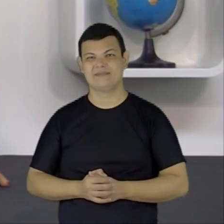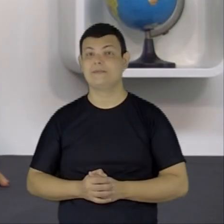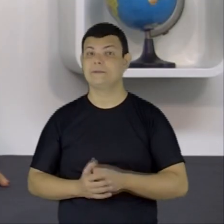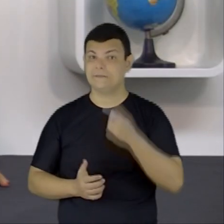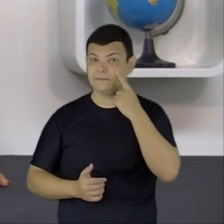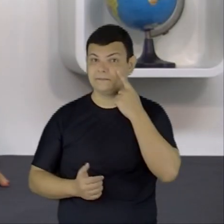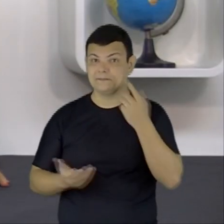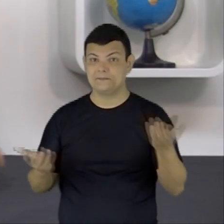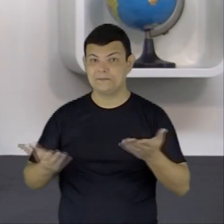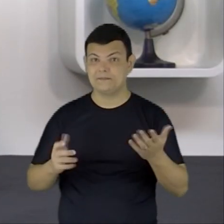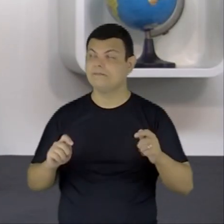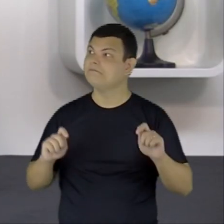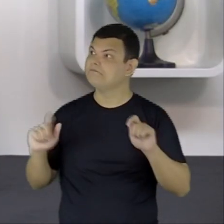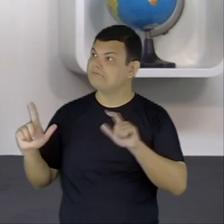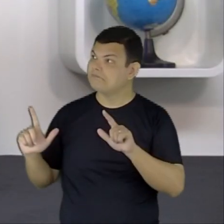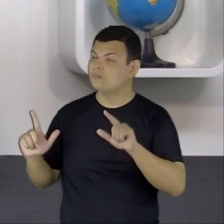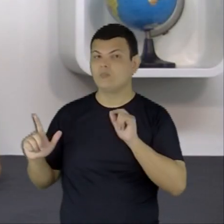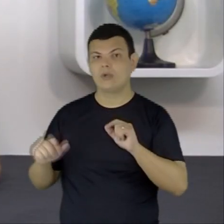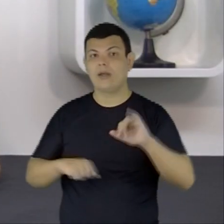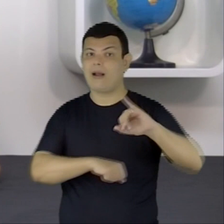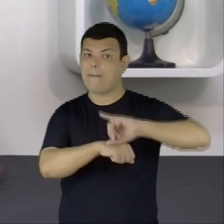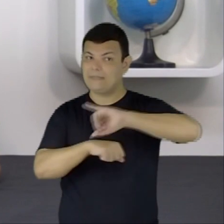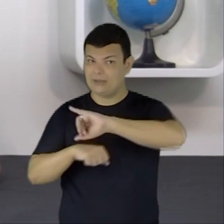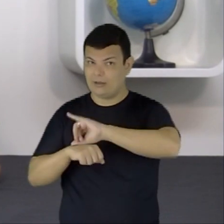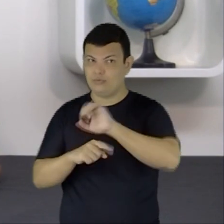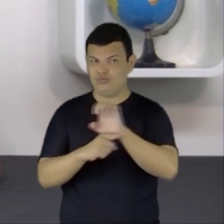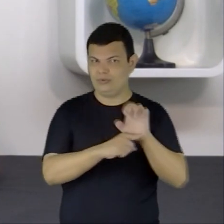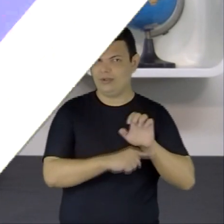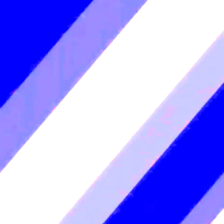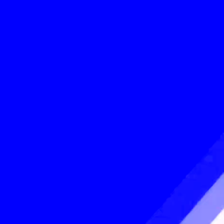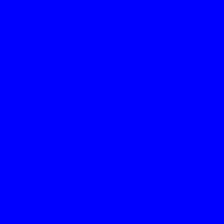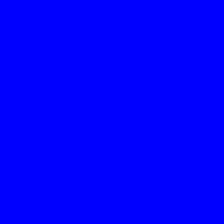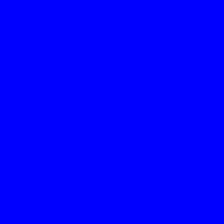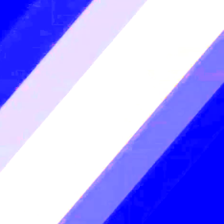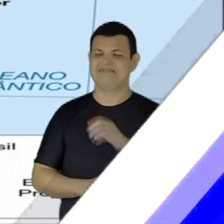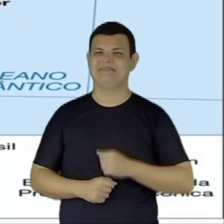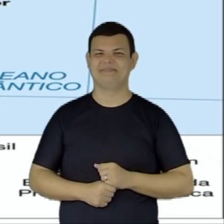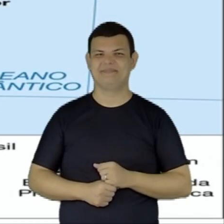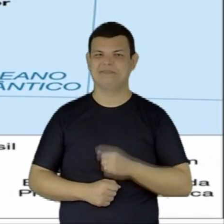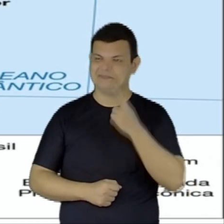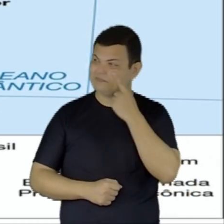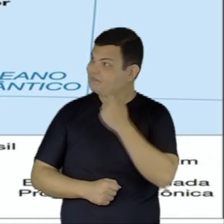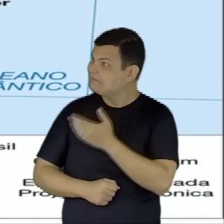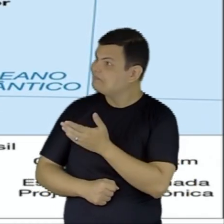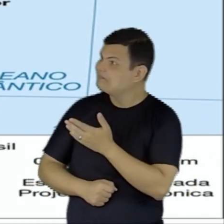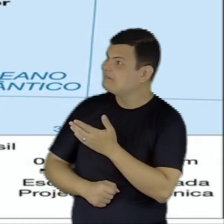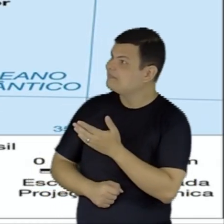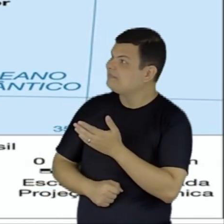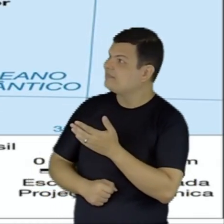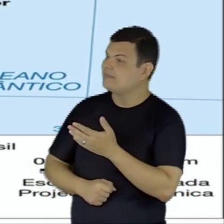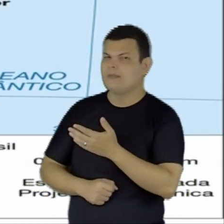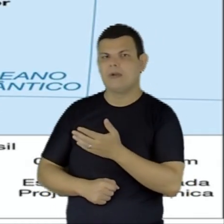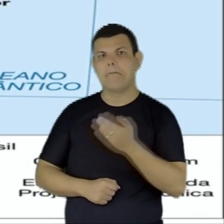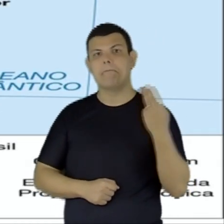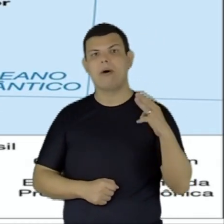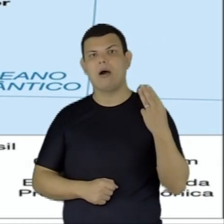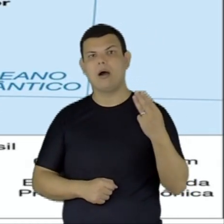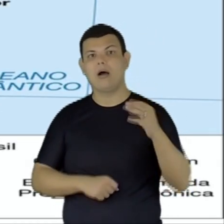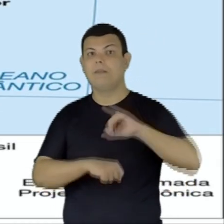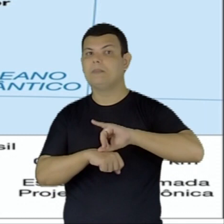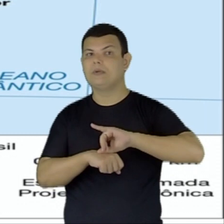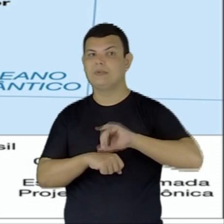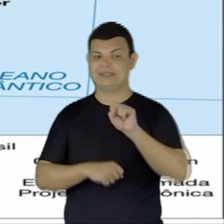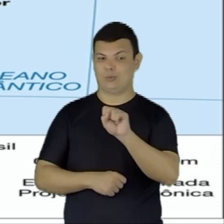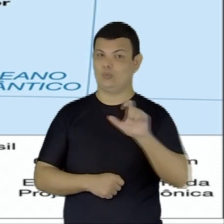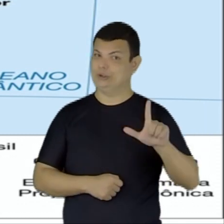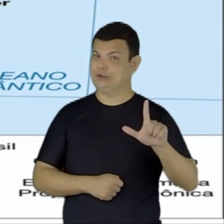Acompanhe comigo aqui o slide sobre as capitais dos estados da região Nordeste. Vamos aprender? A capital do Maranhão é